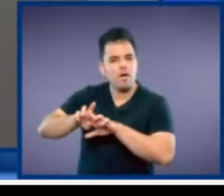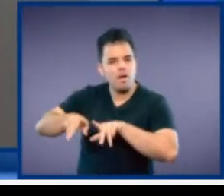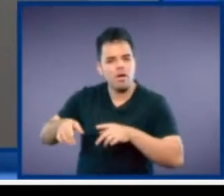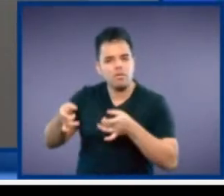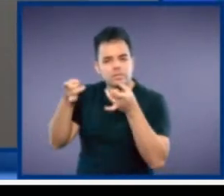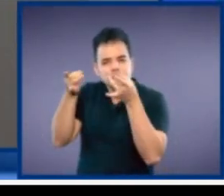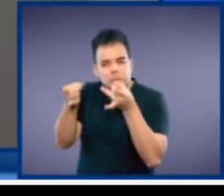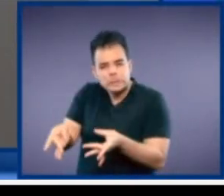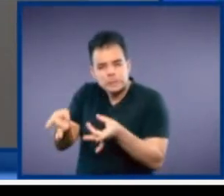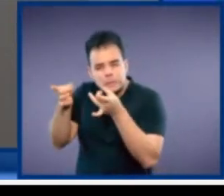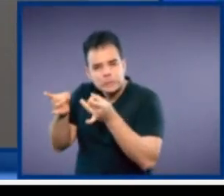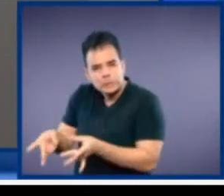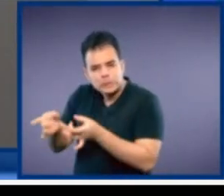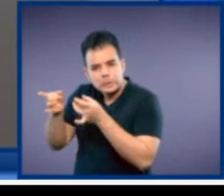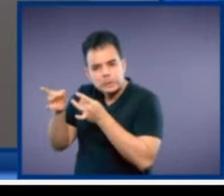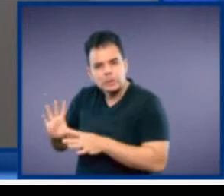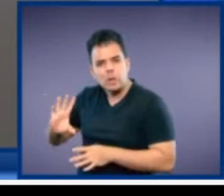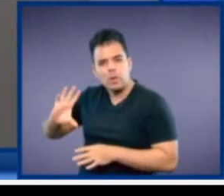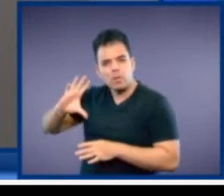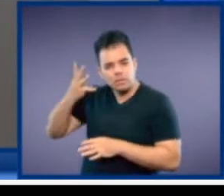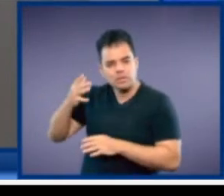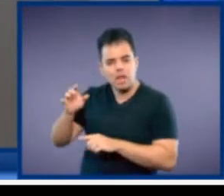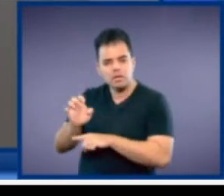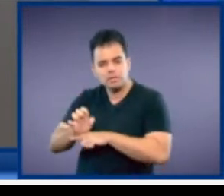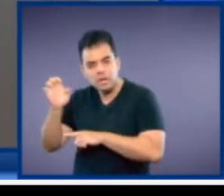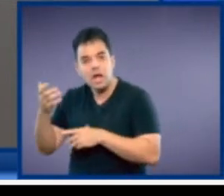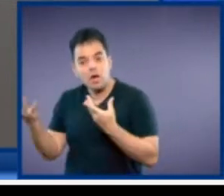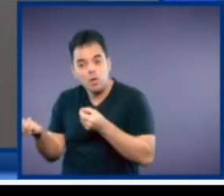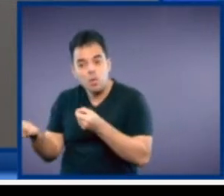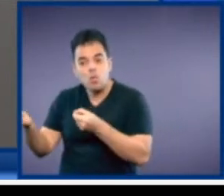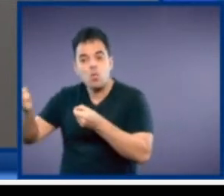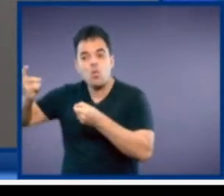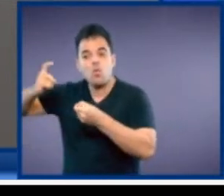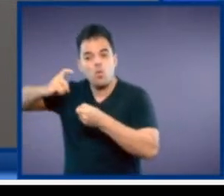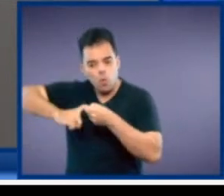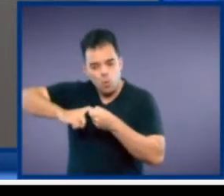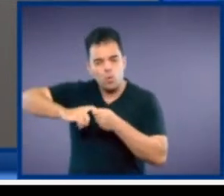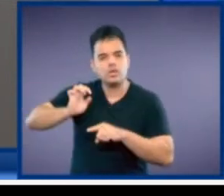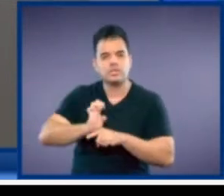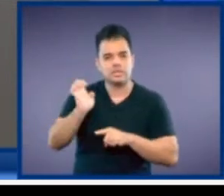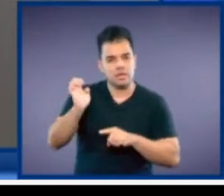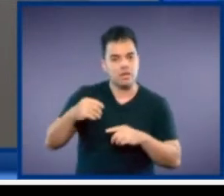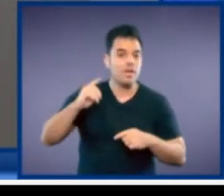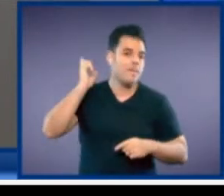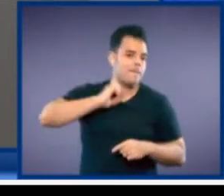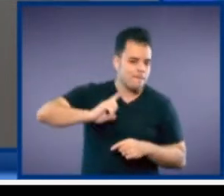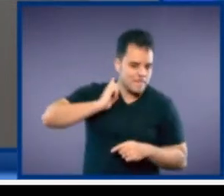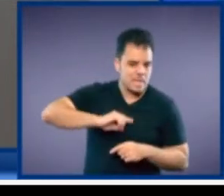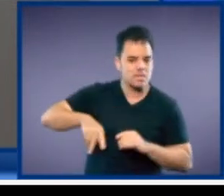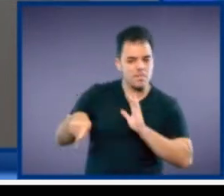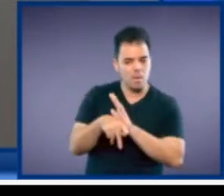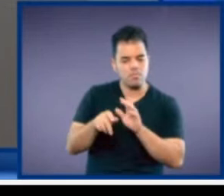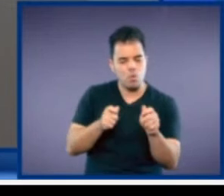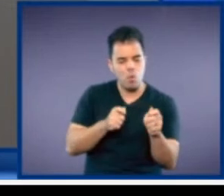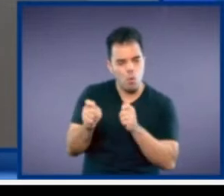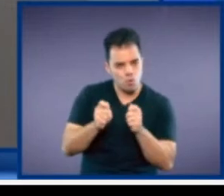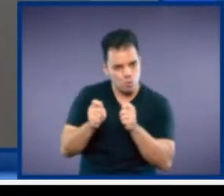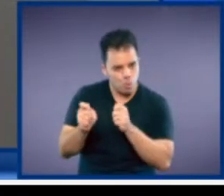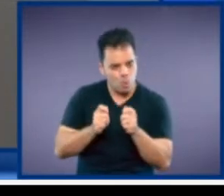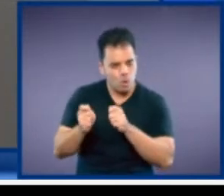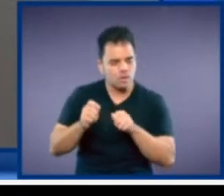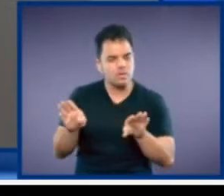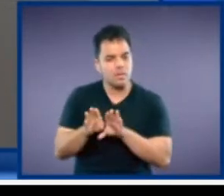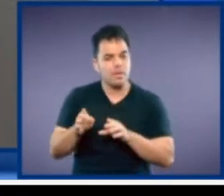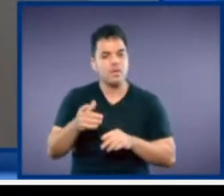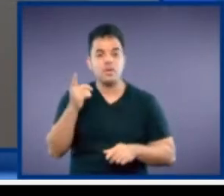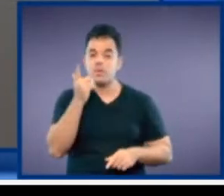de trechos no estado e que agora estão voltando ao estado. Então, a Minas, o que é de Minas. Então, com isso,